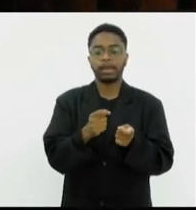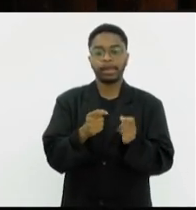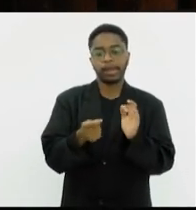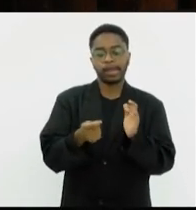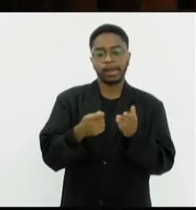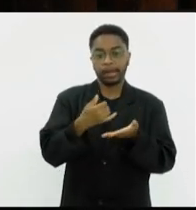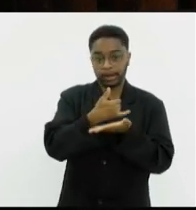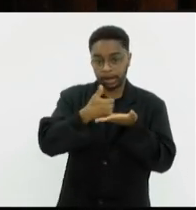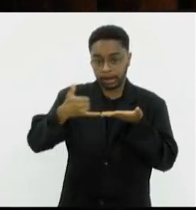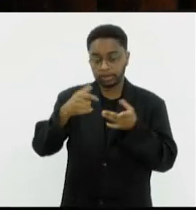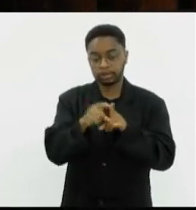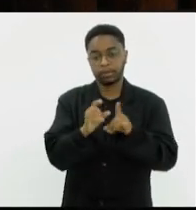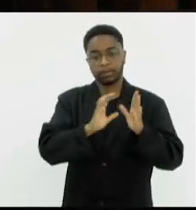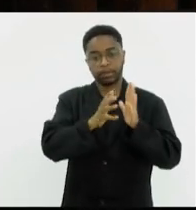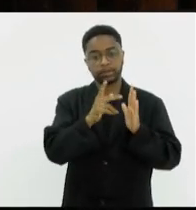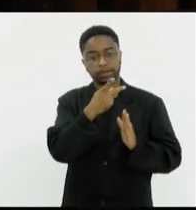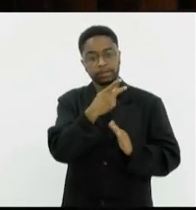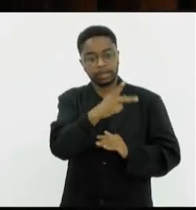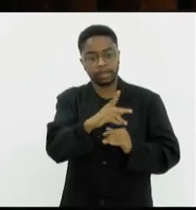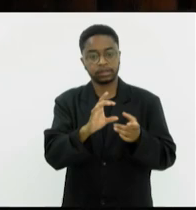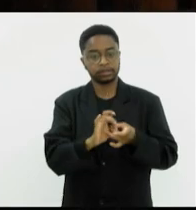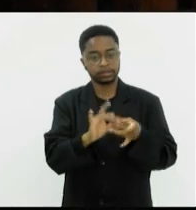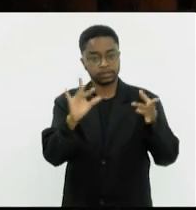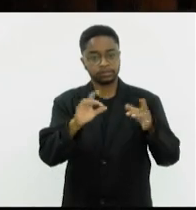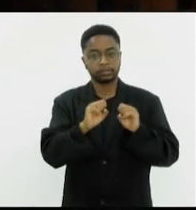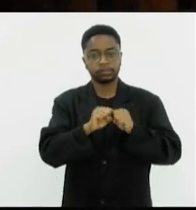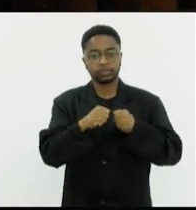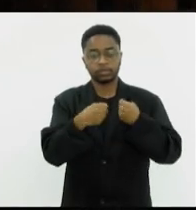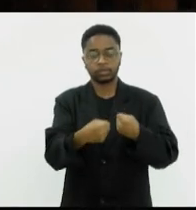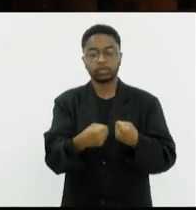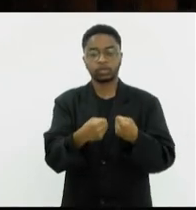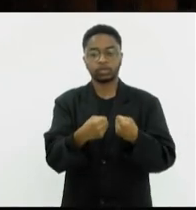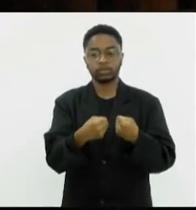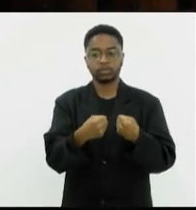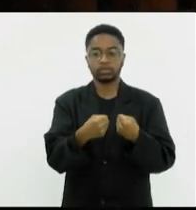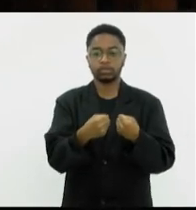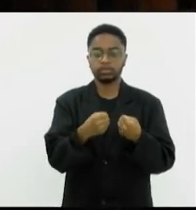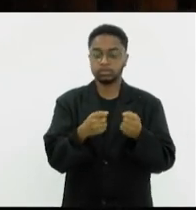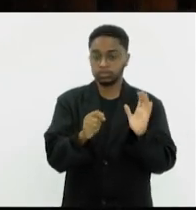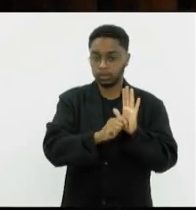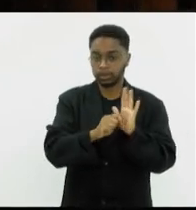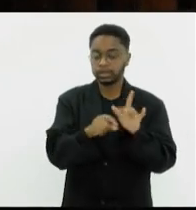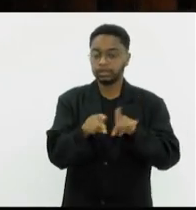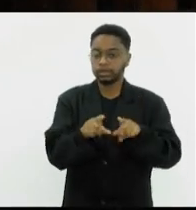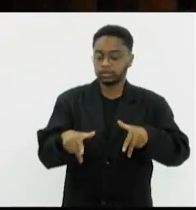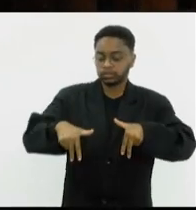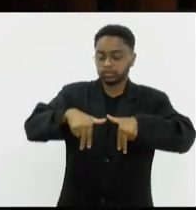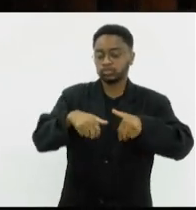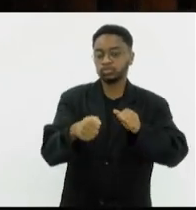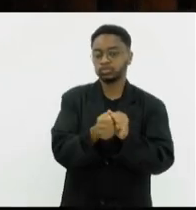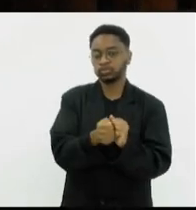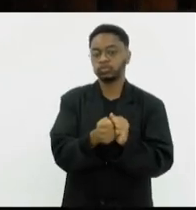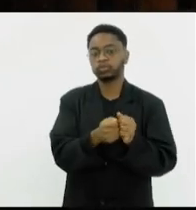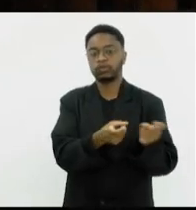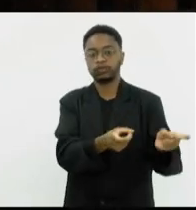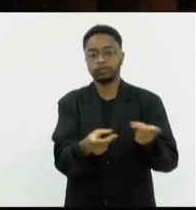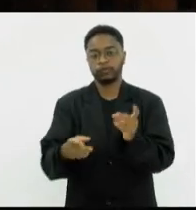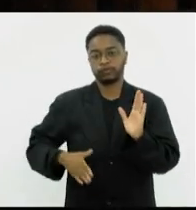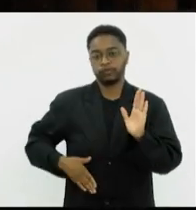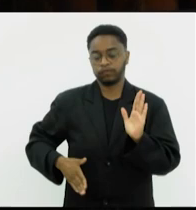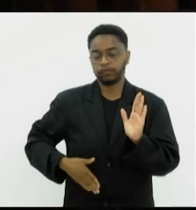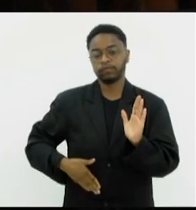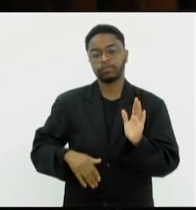a liberação da droga. O partido dele se deixa posar ao lado de traficante de droga. Agora o deputado Flávio Serafini, guarde este